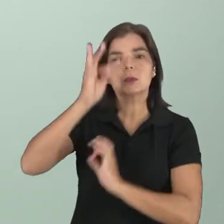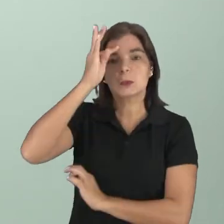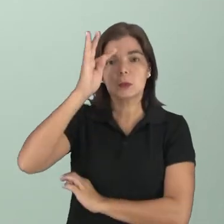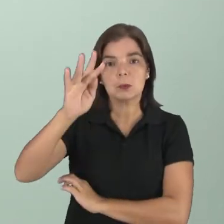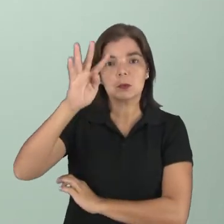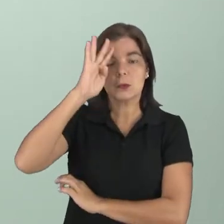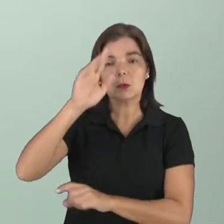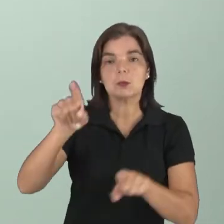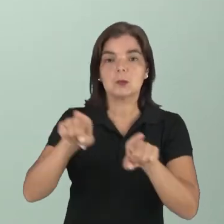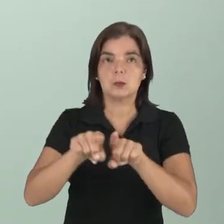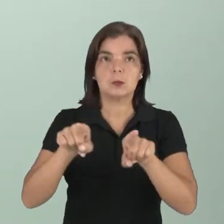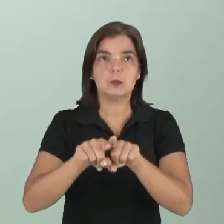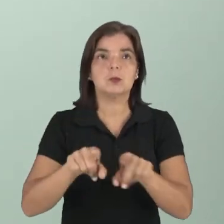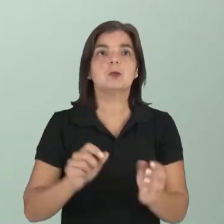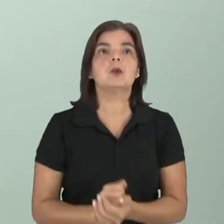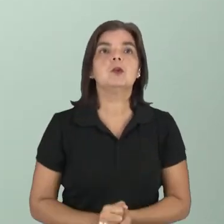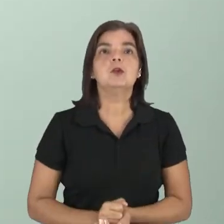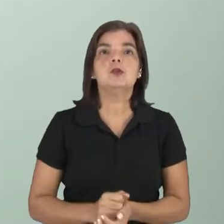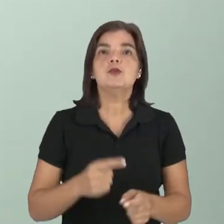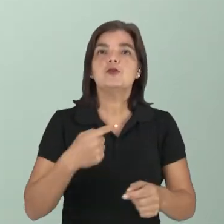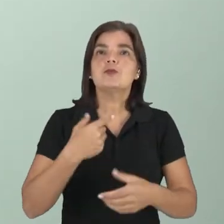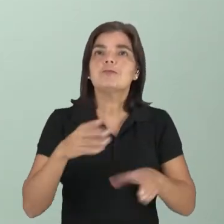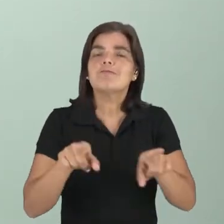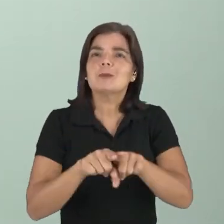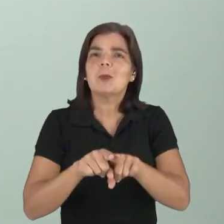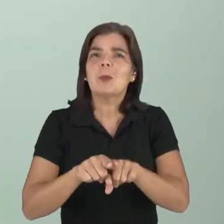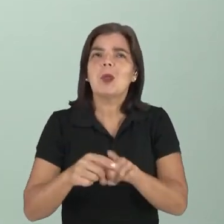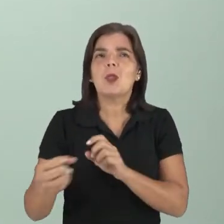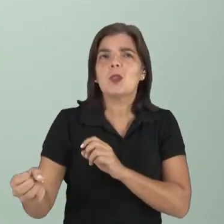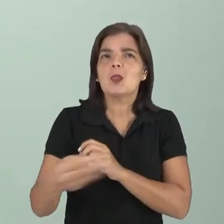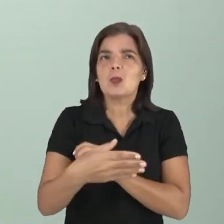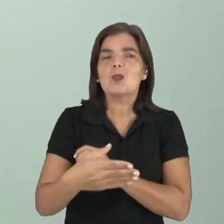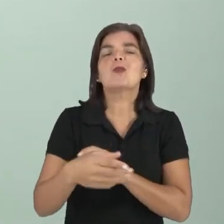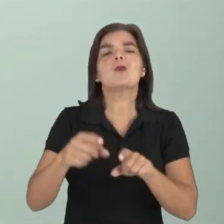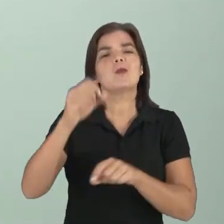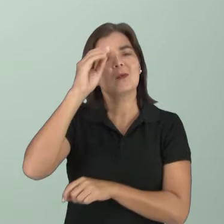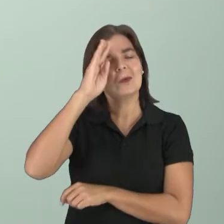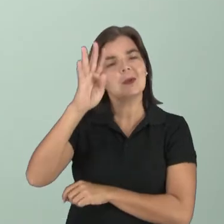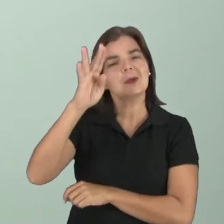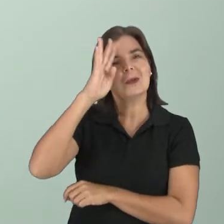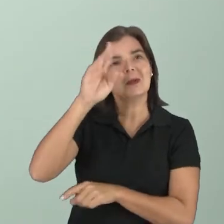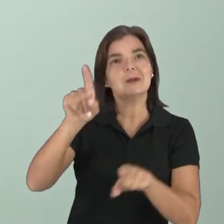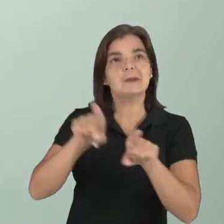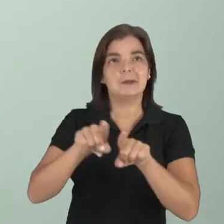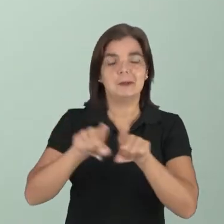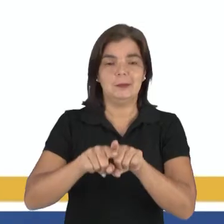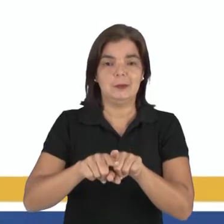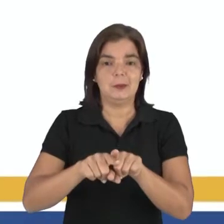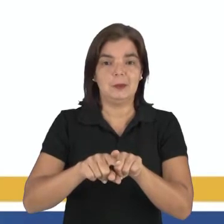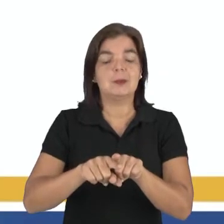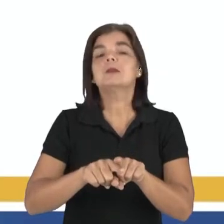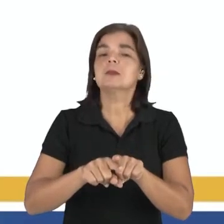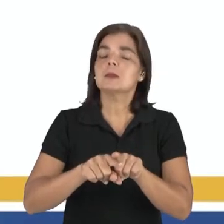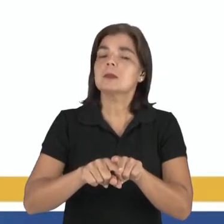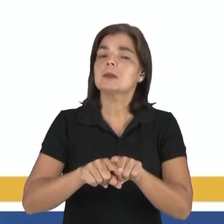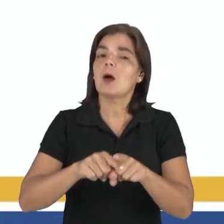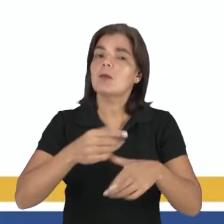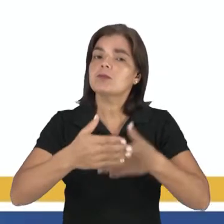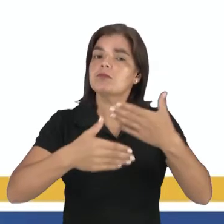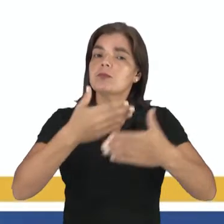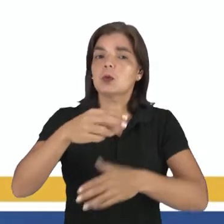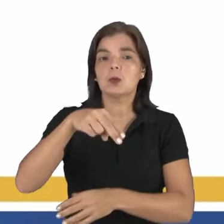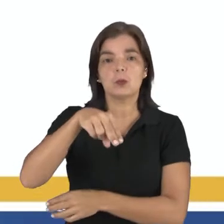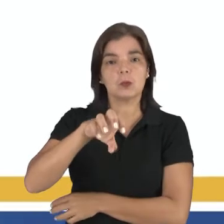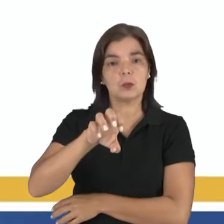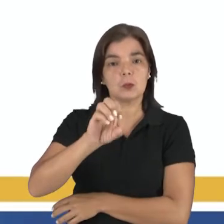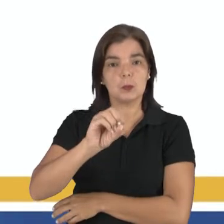teorias de Gregor Mendel, apareceu uma nova teoria que nós chamamos de teoria sintética da evolução, ou também